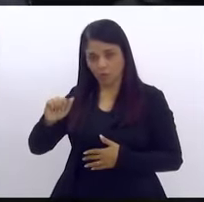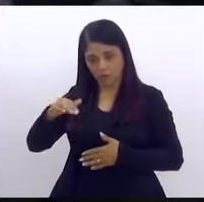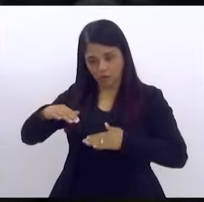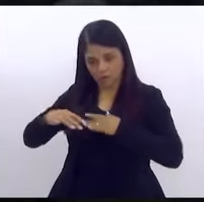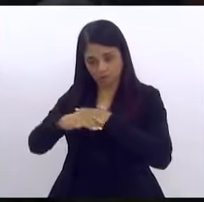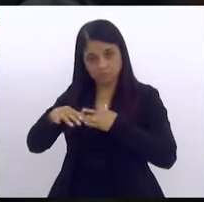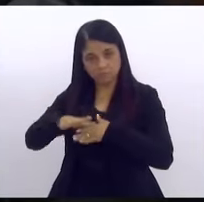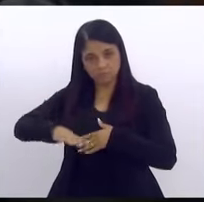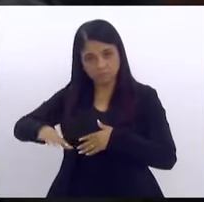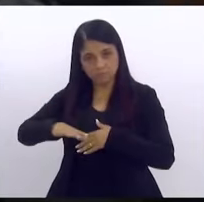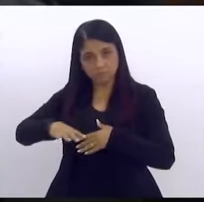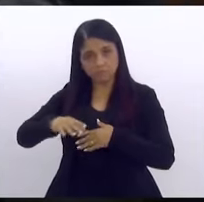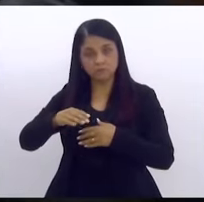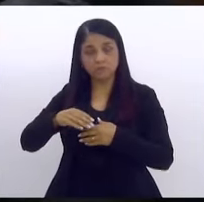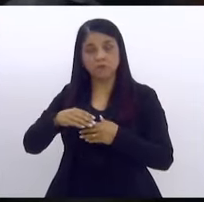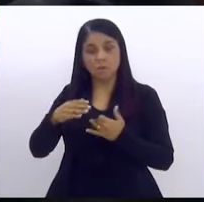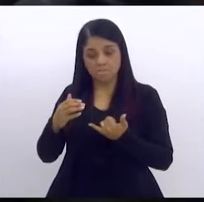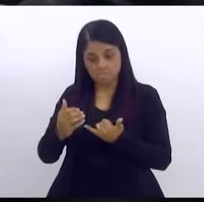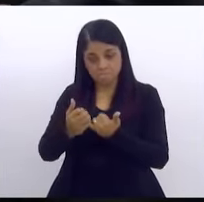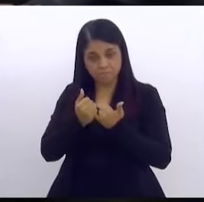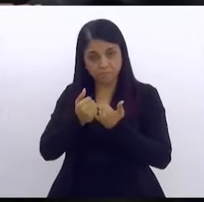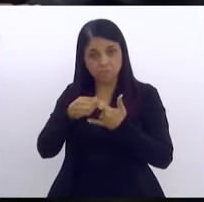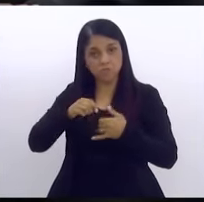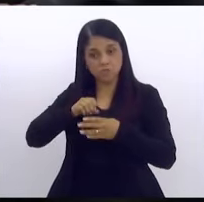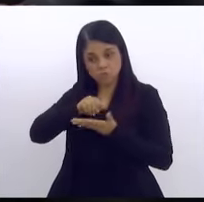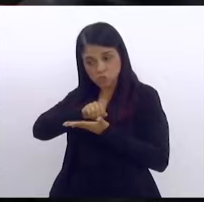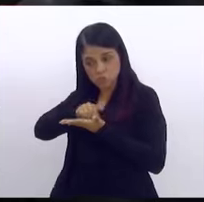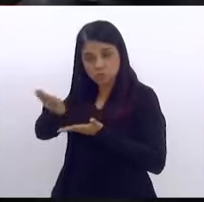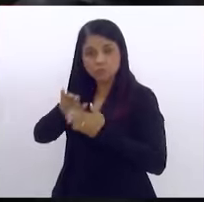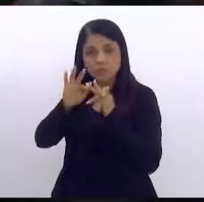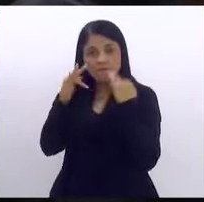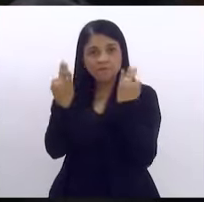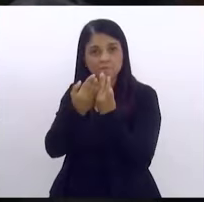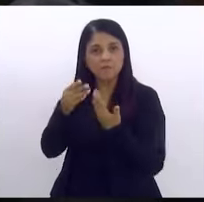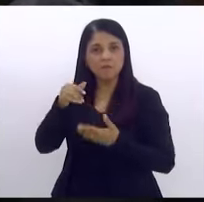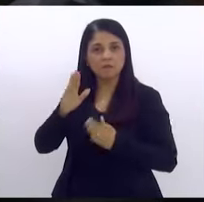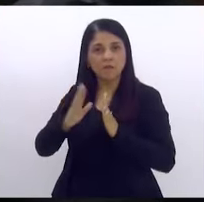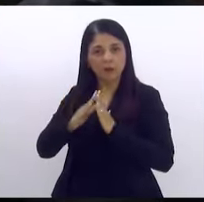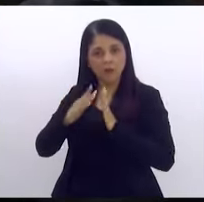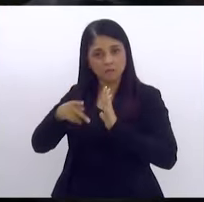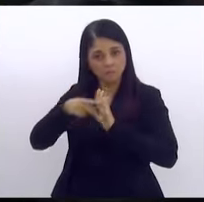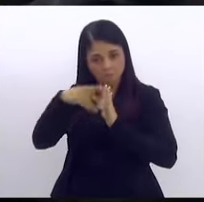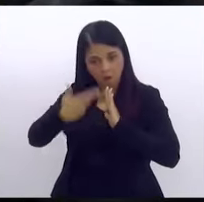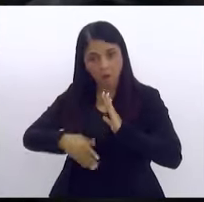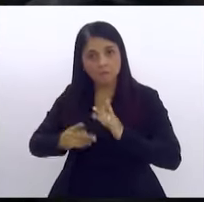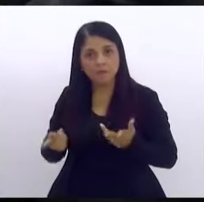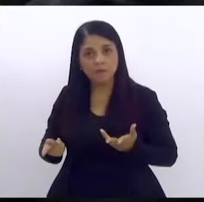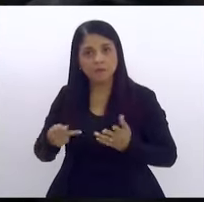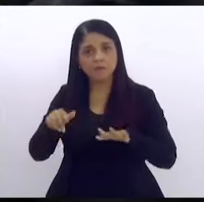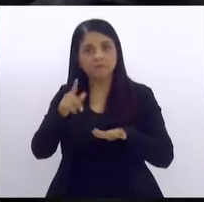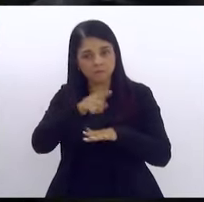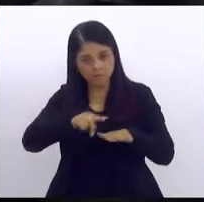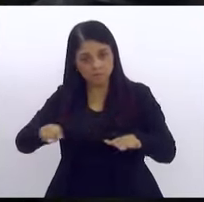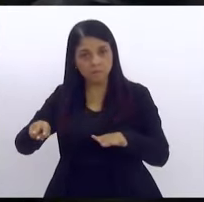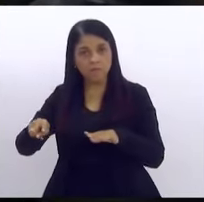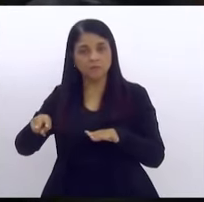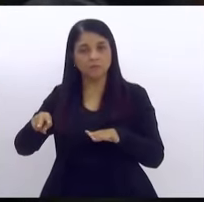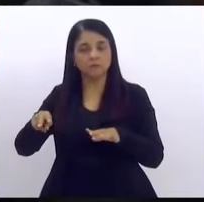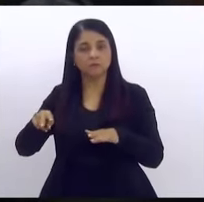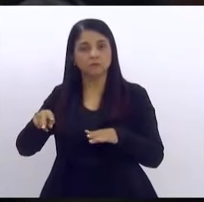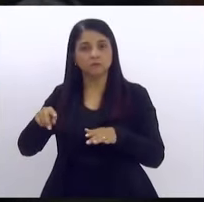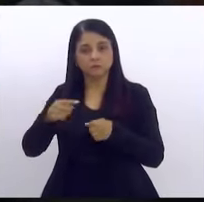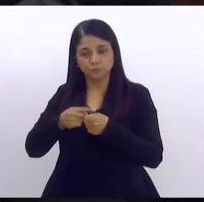residência e expulsar uma família de casa. O que eu estou falando aqui, presidente, aconteceu essa semana em Maricá, no município de